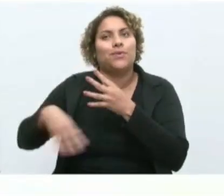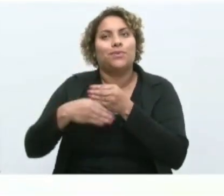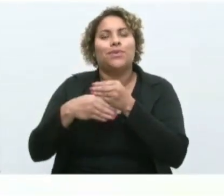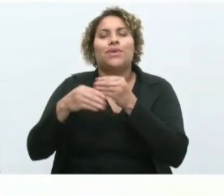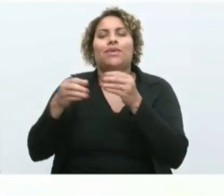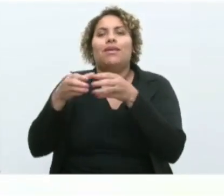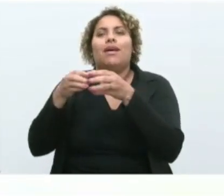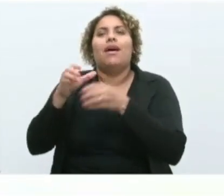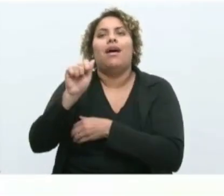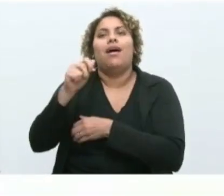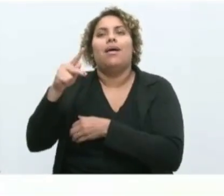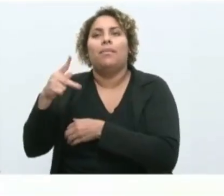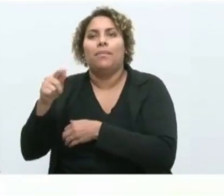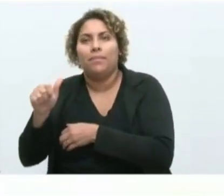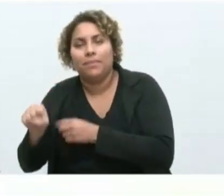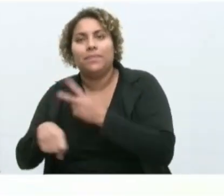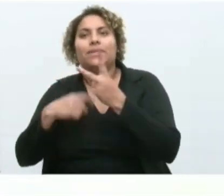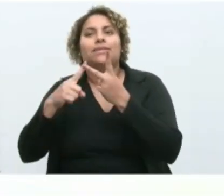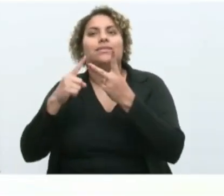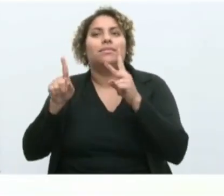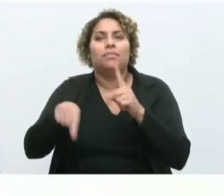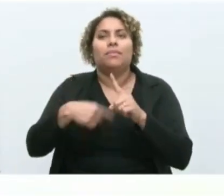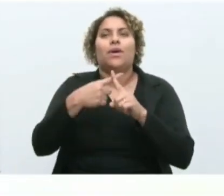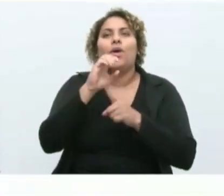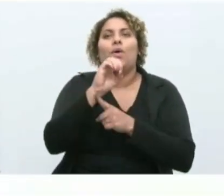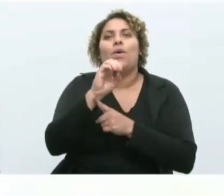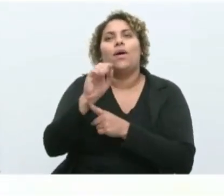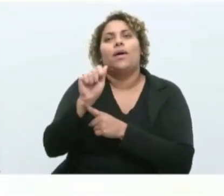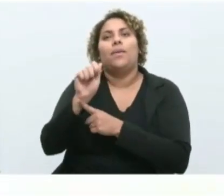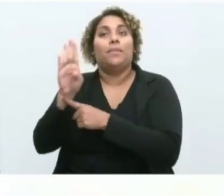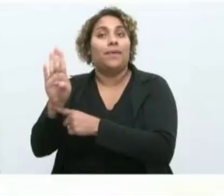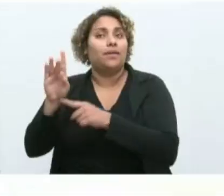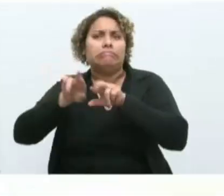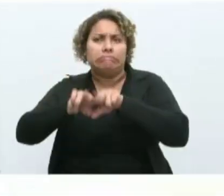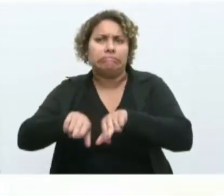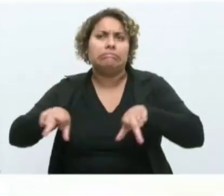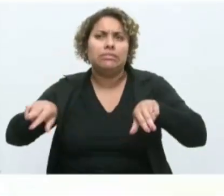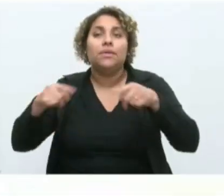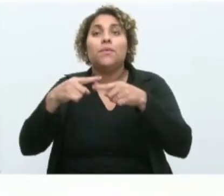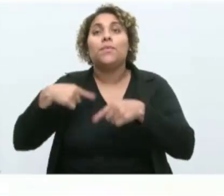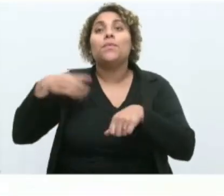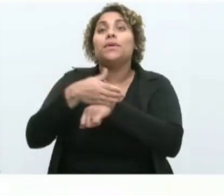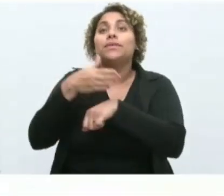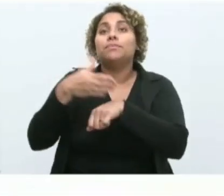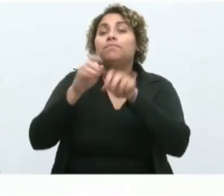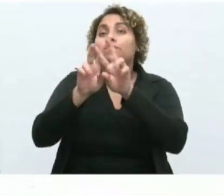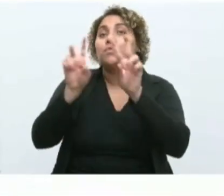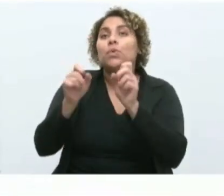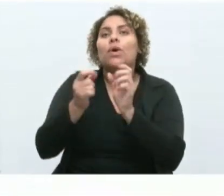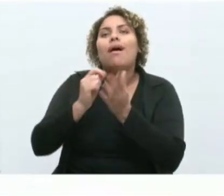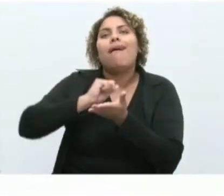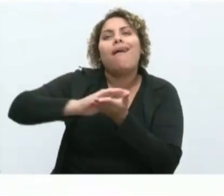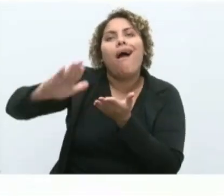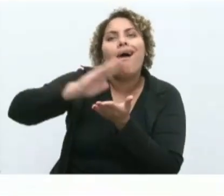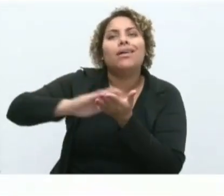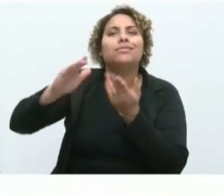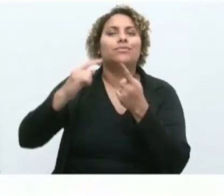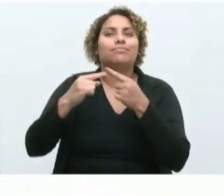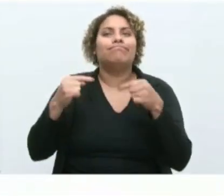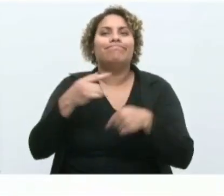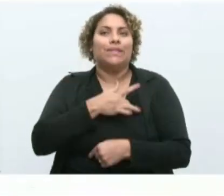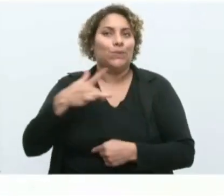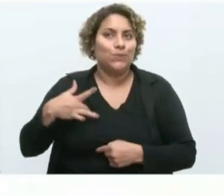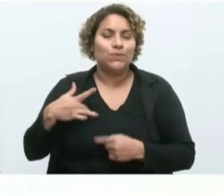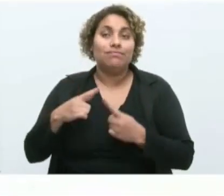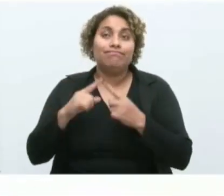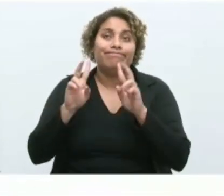APA, as comissões da OAB, é muito bacana ter vocês participando aqui conosco. Questão dos gastos da saúde é algo